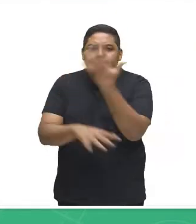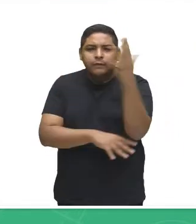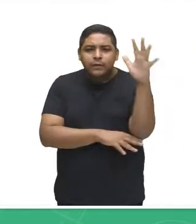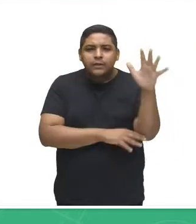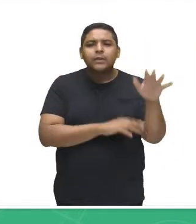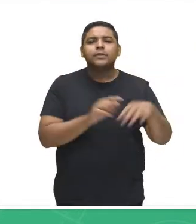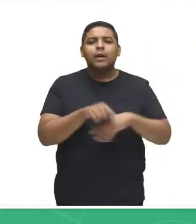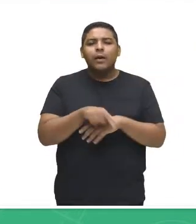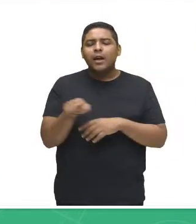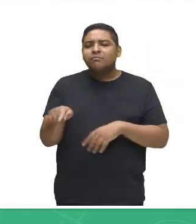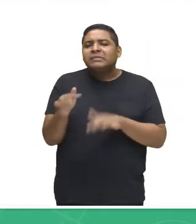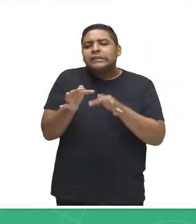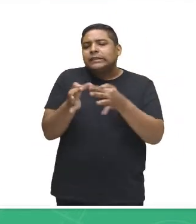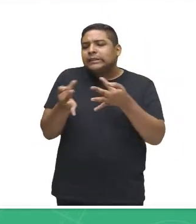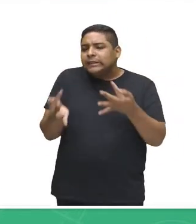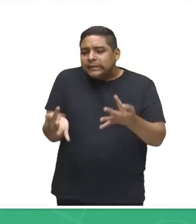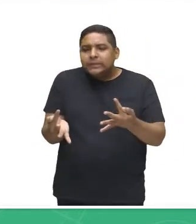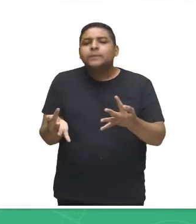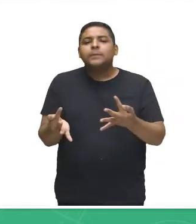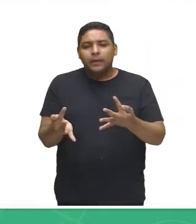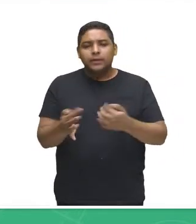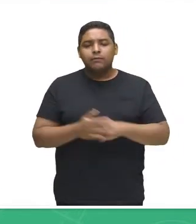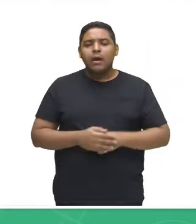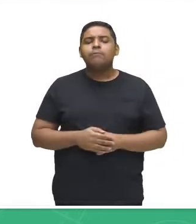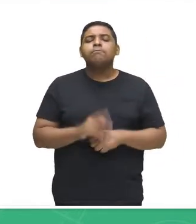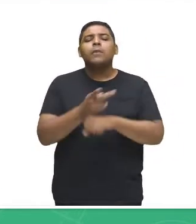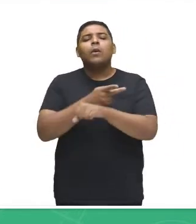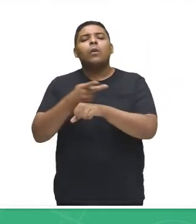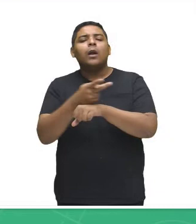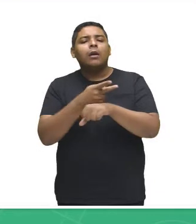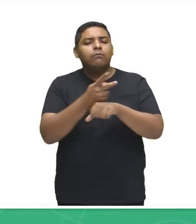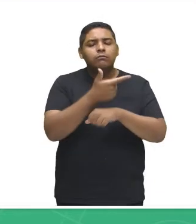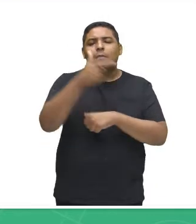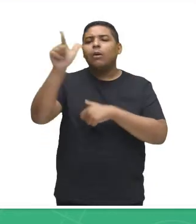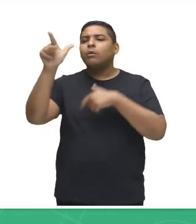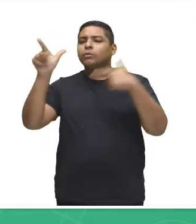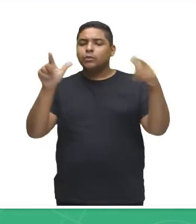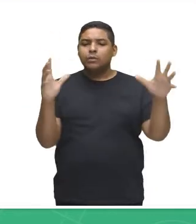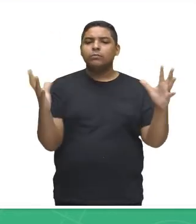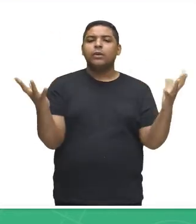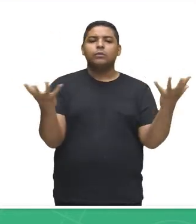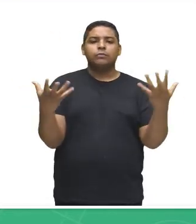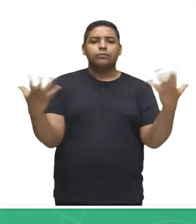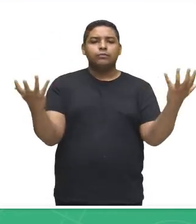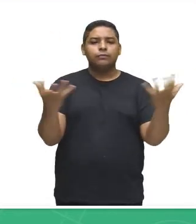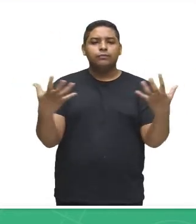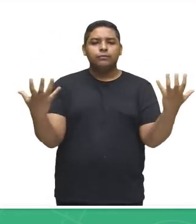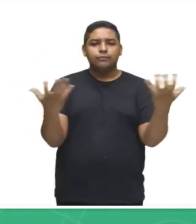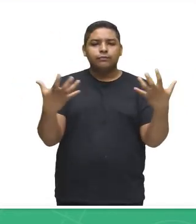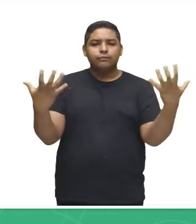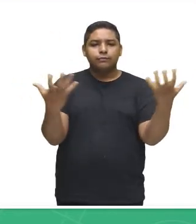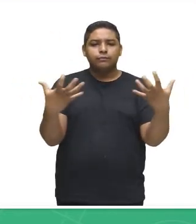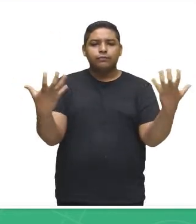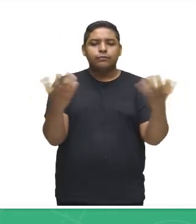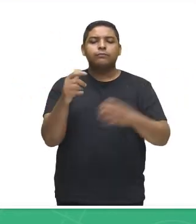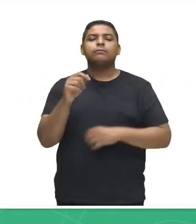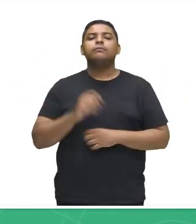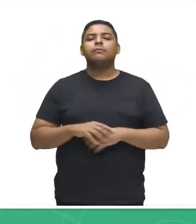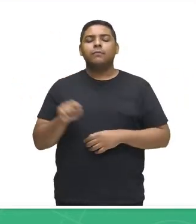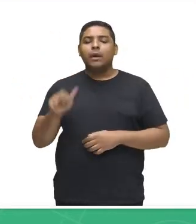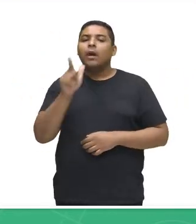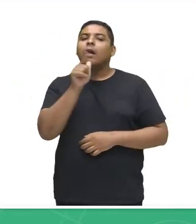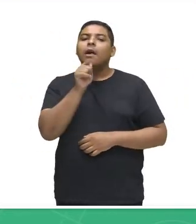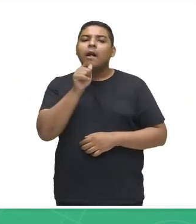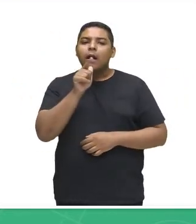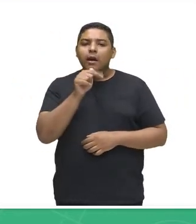procurar outros locais e a irrigação que vai favorecer a agricultura. Como eu havia prometido a vocês,